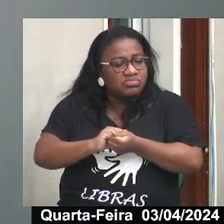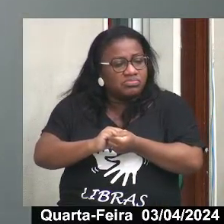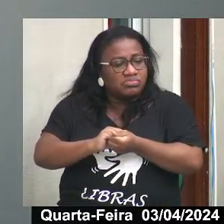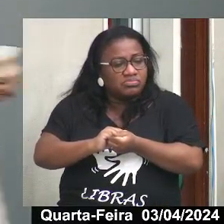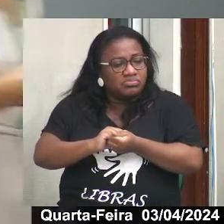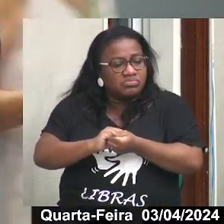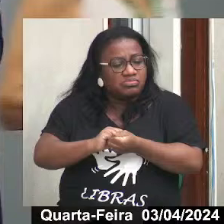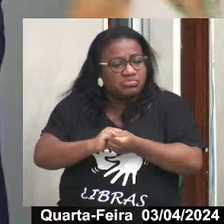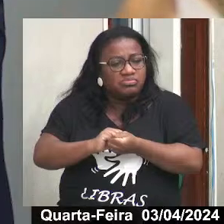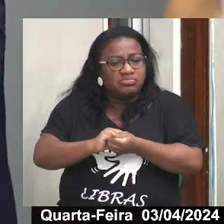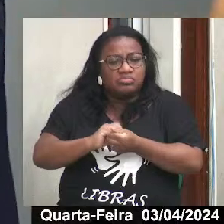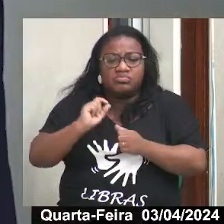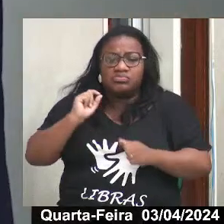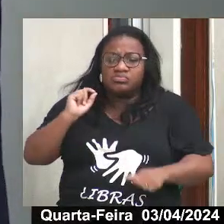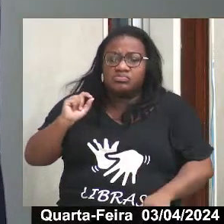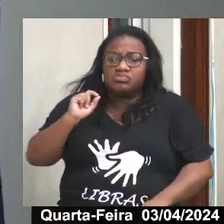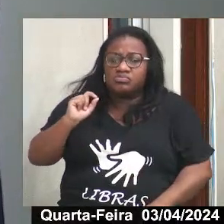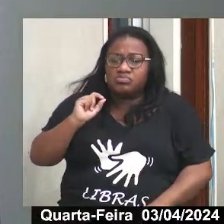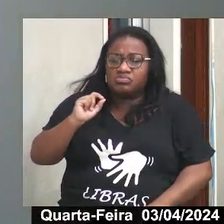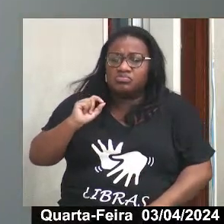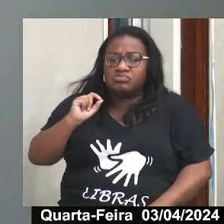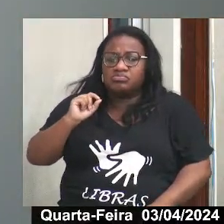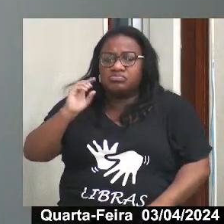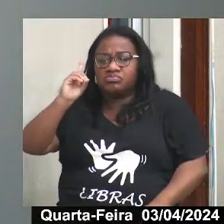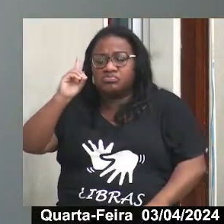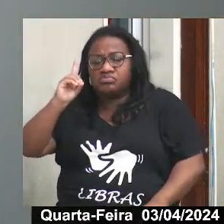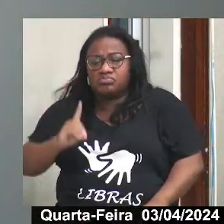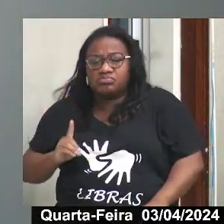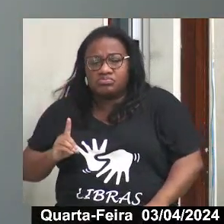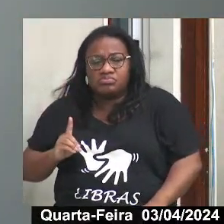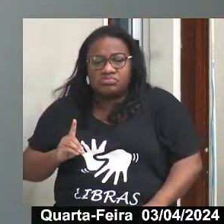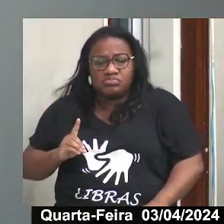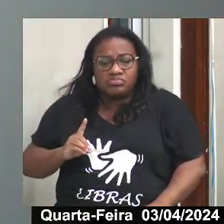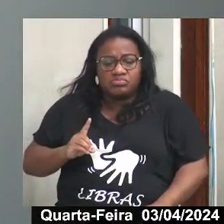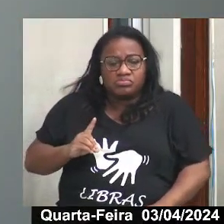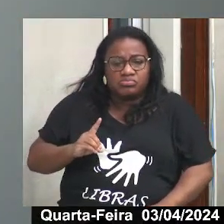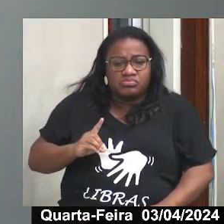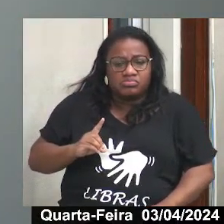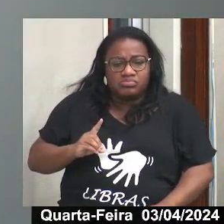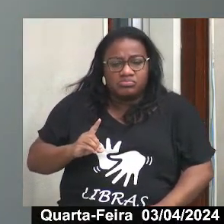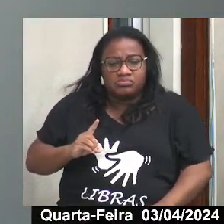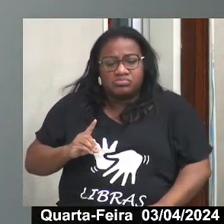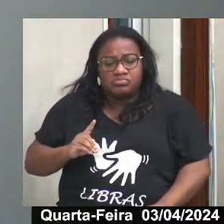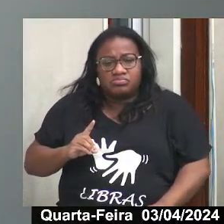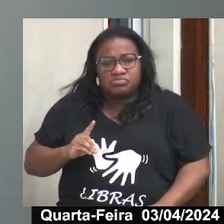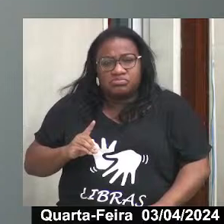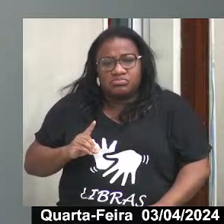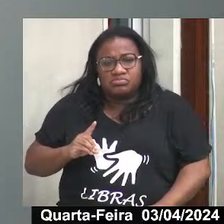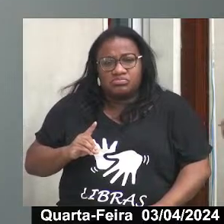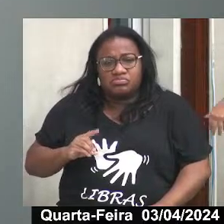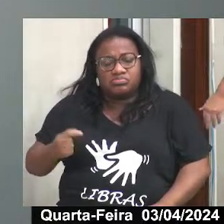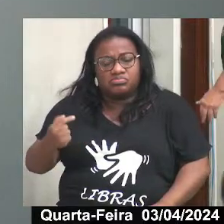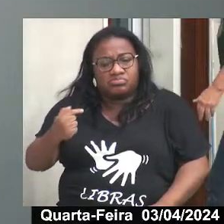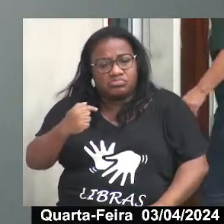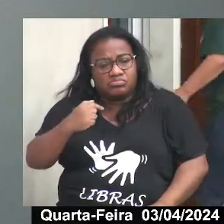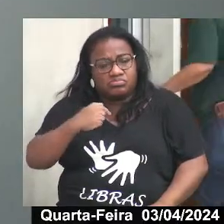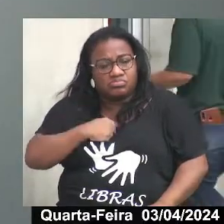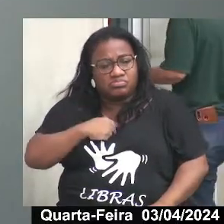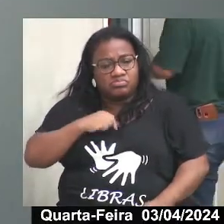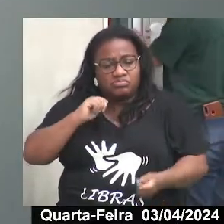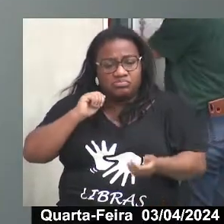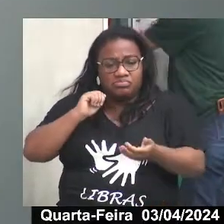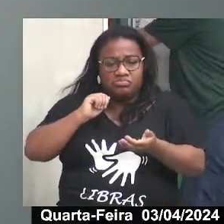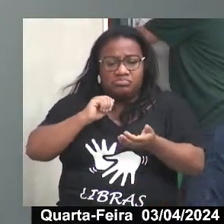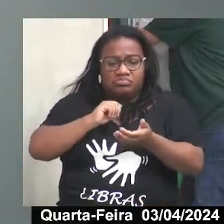Seria isso, presidente, uma conduta digna de um vereador? Pois, se eu